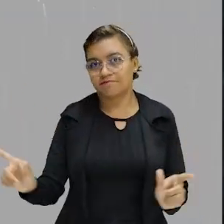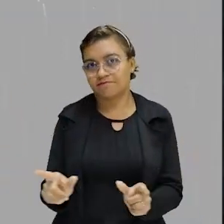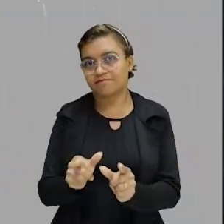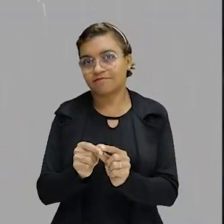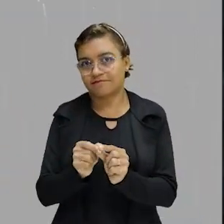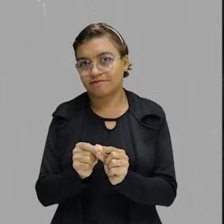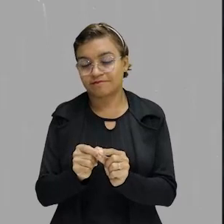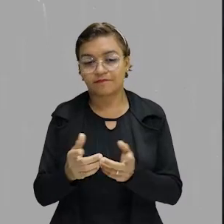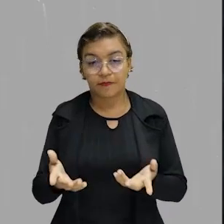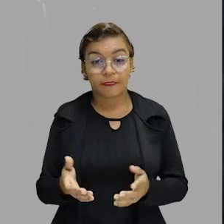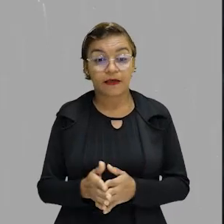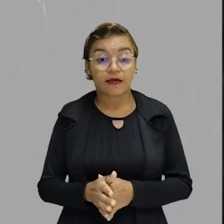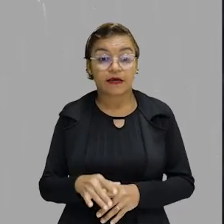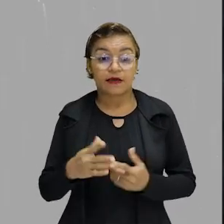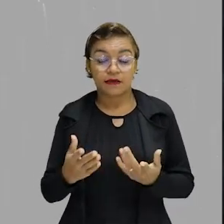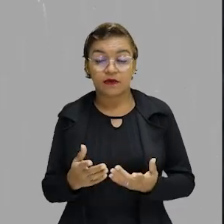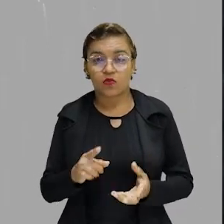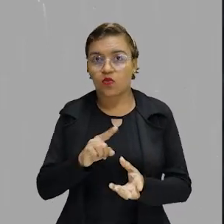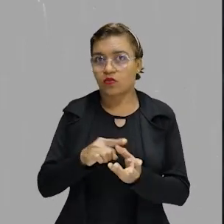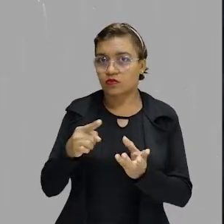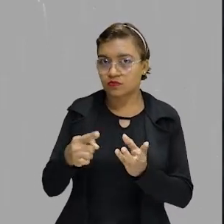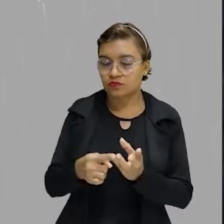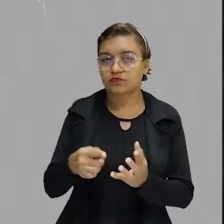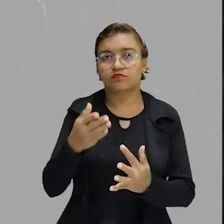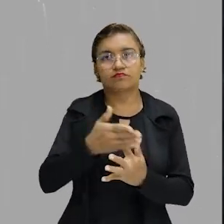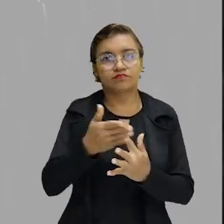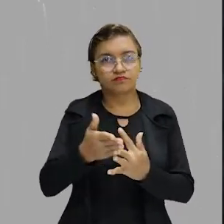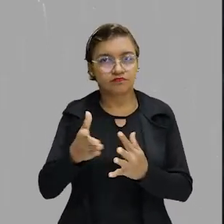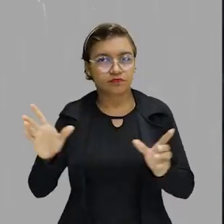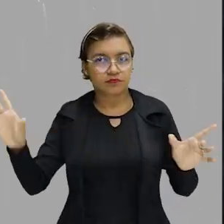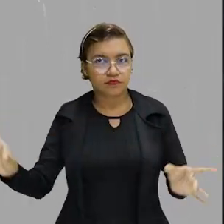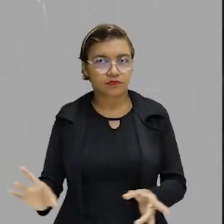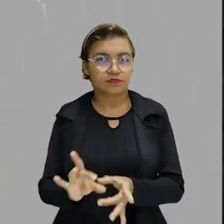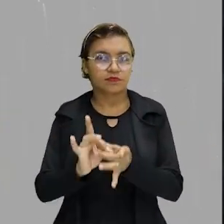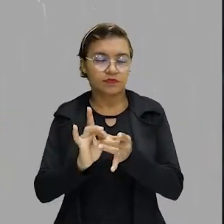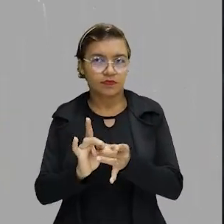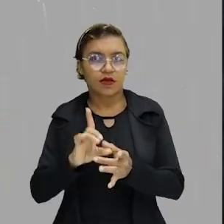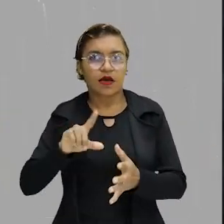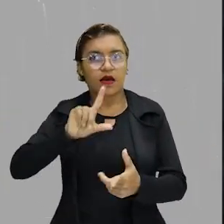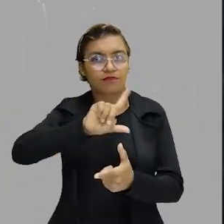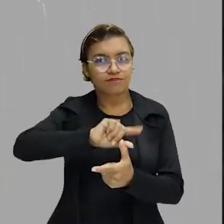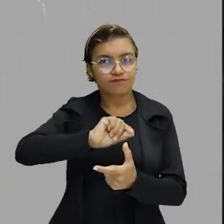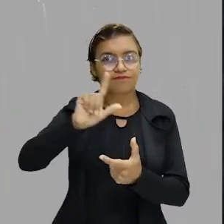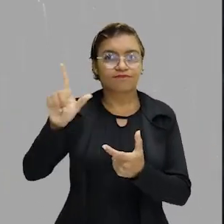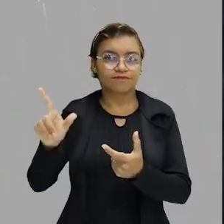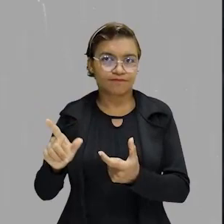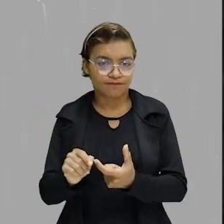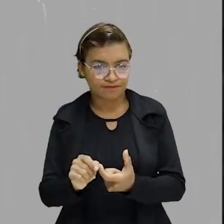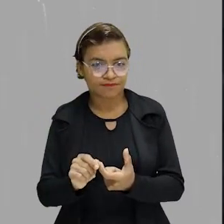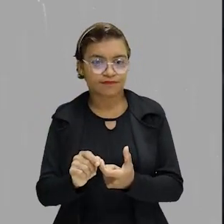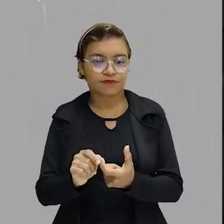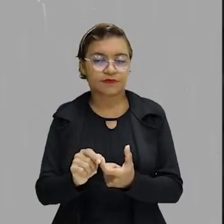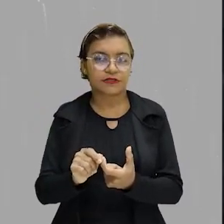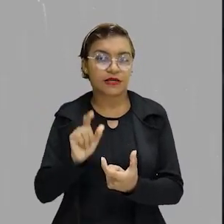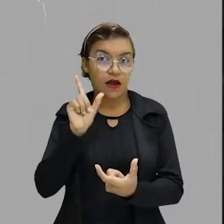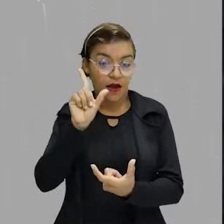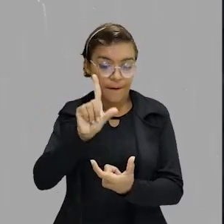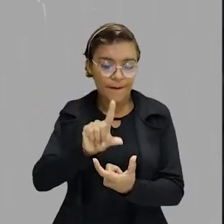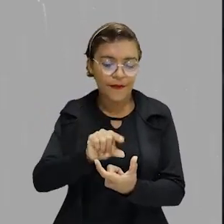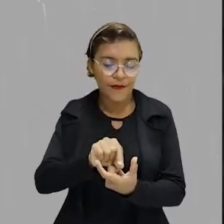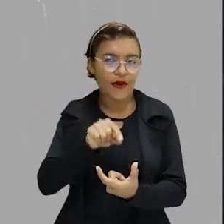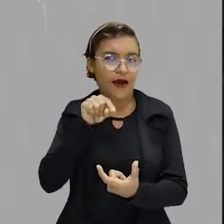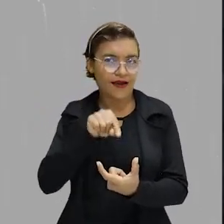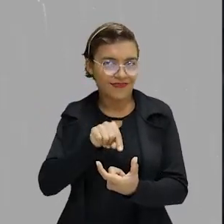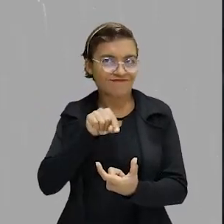as vogais e consoantes de ligação são consideradas um tipo de afixo chamado infixo. São chamados assim por estar no meio